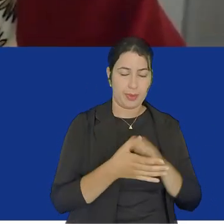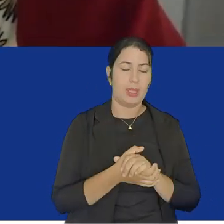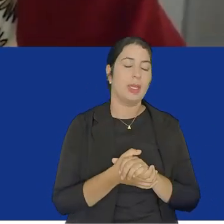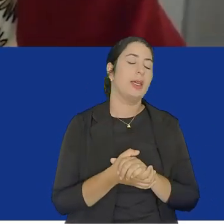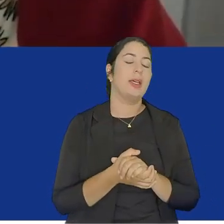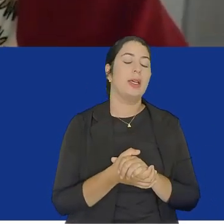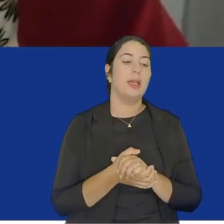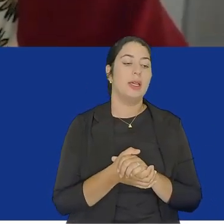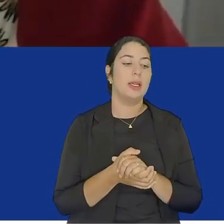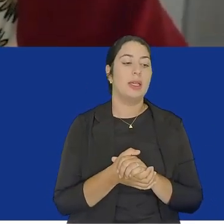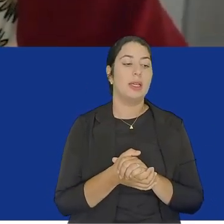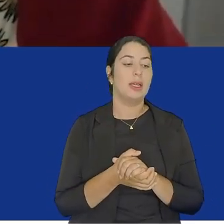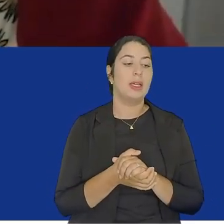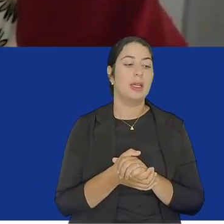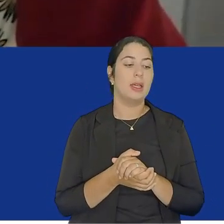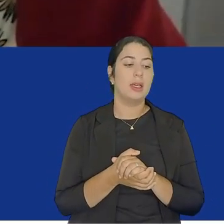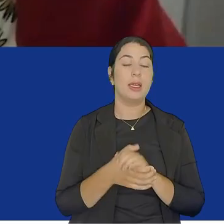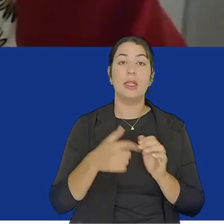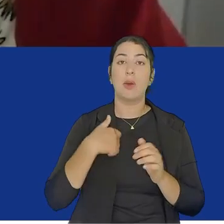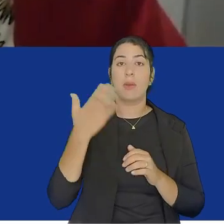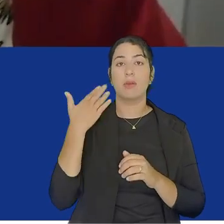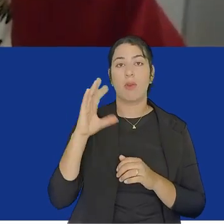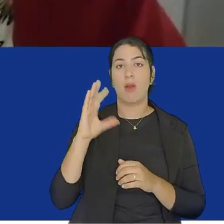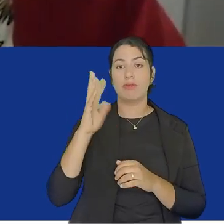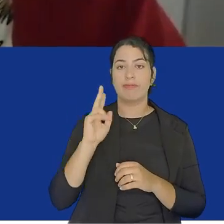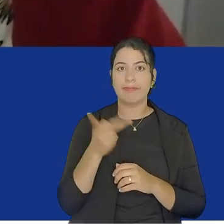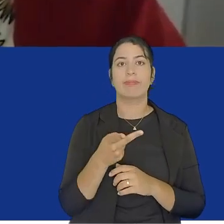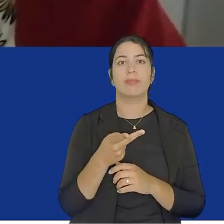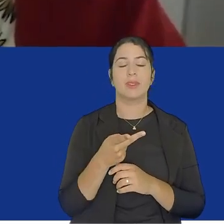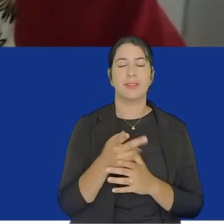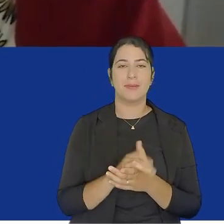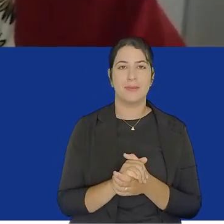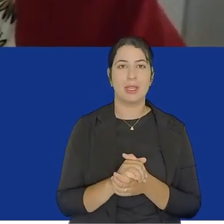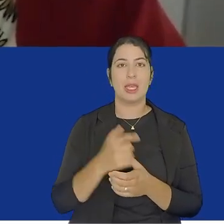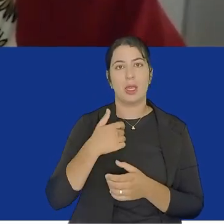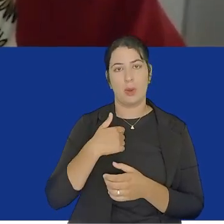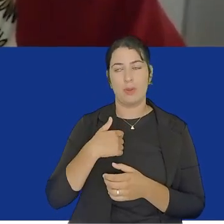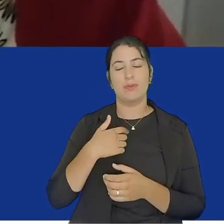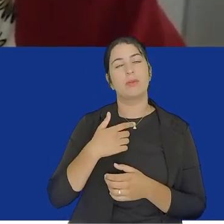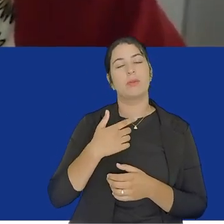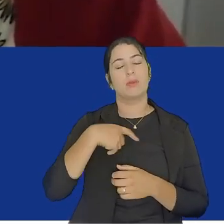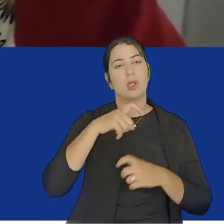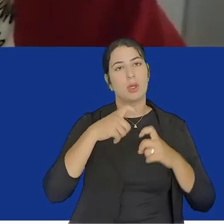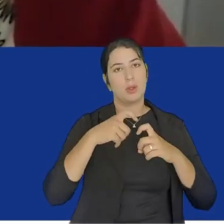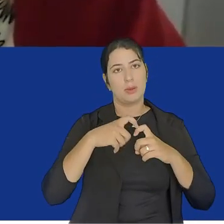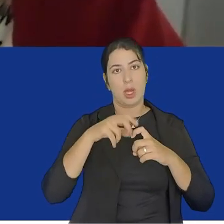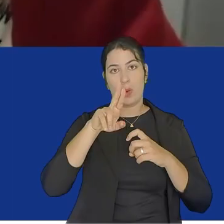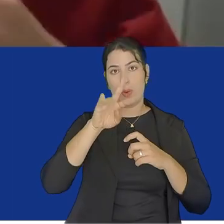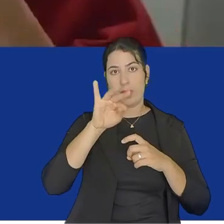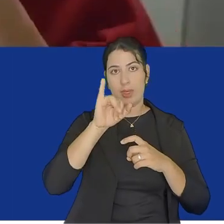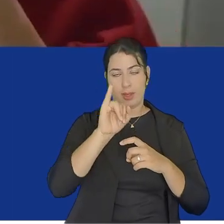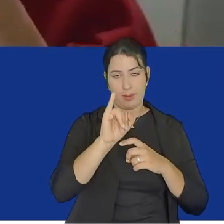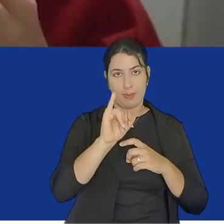e eu cometi um erro. Eu estava de plantão um dia numa UTI e era